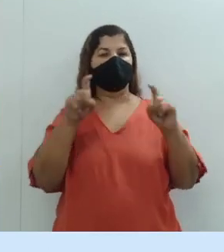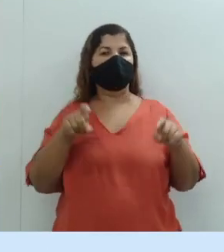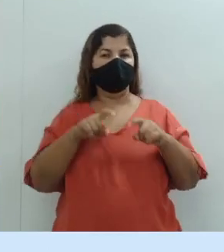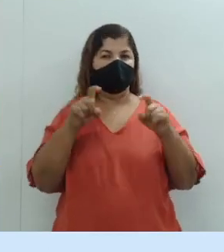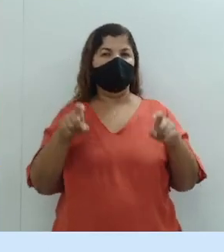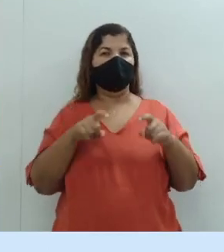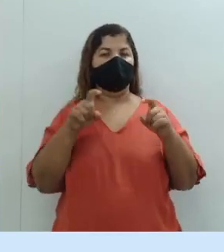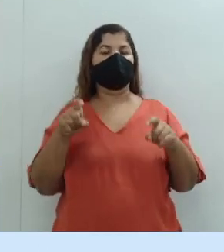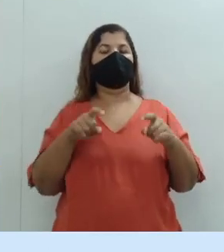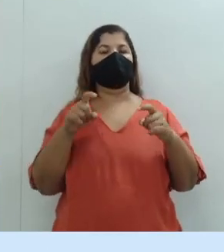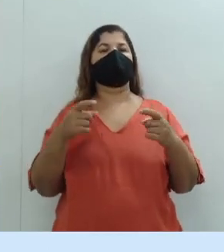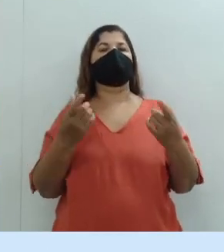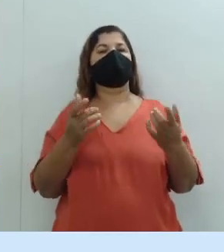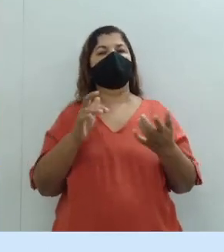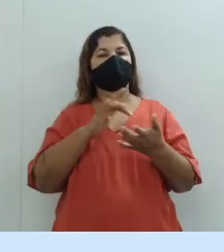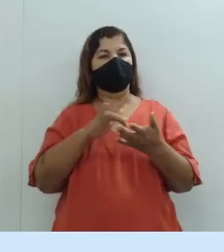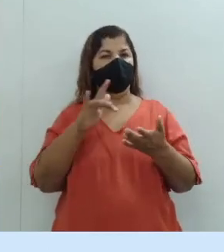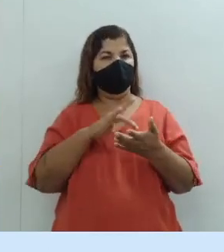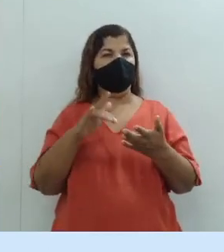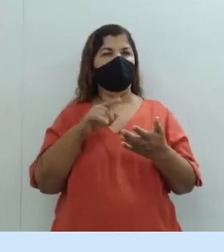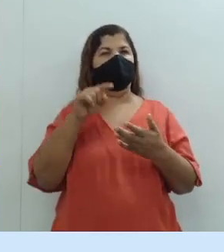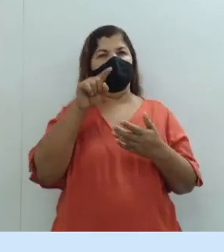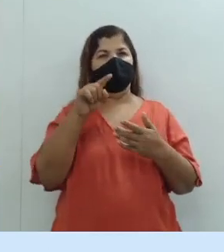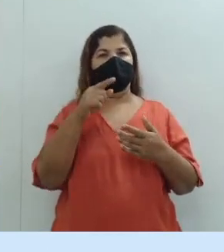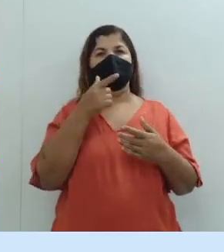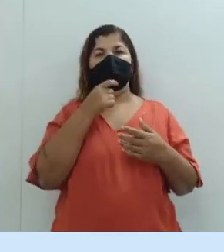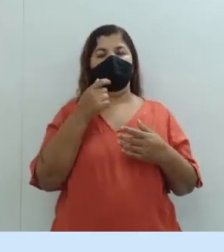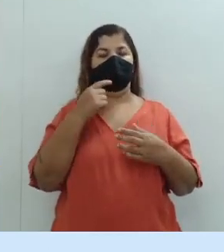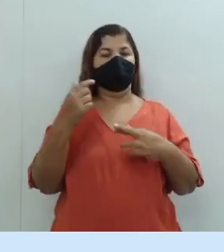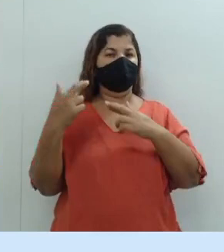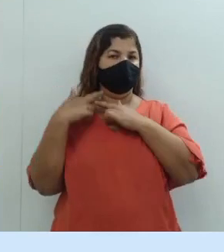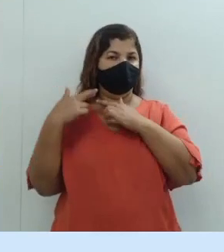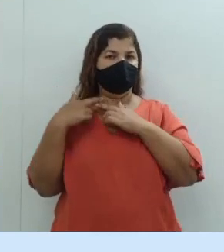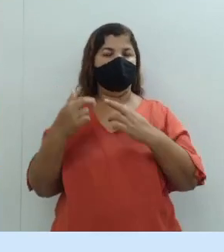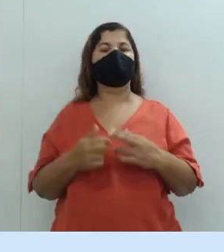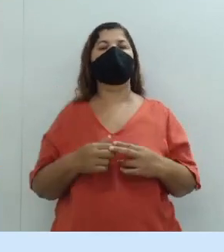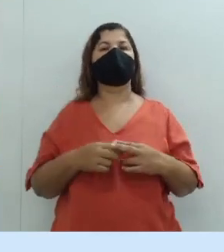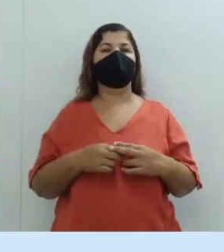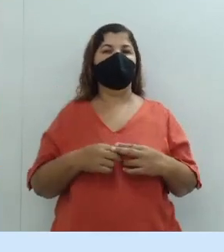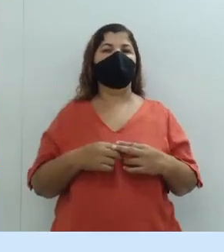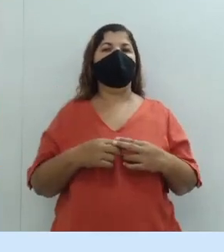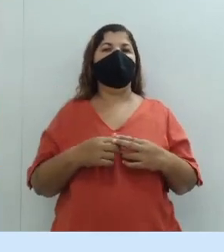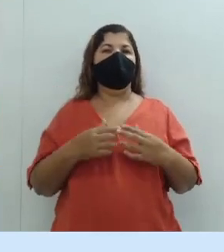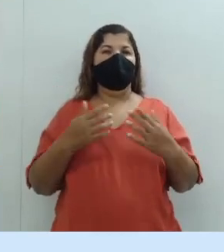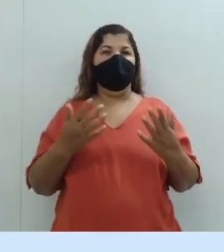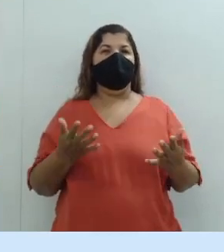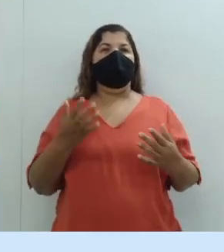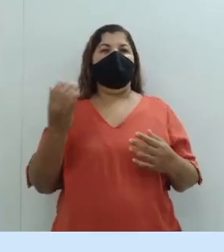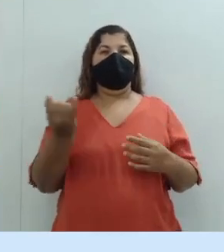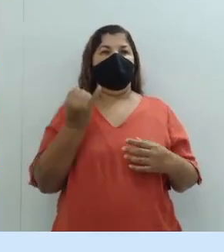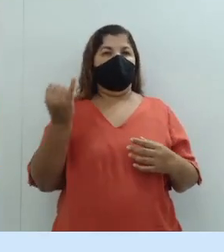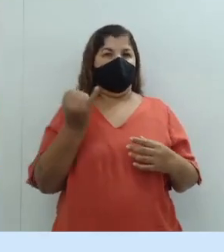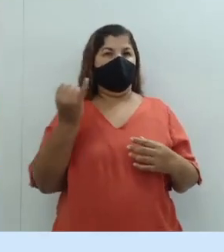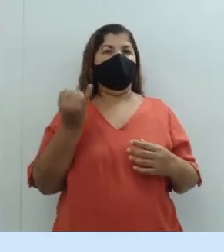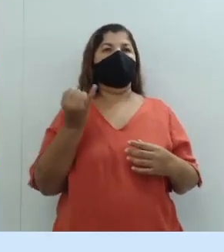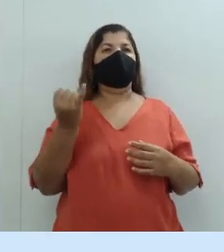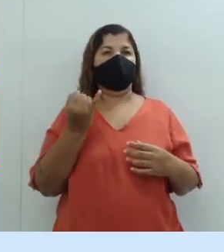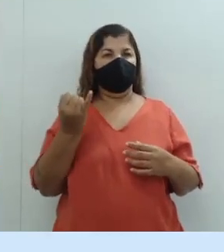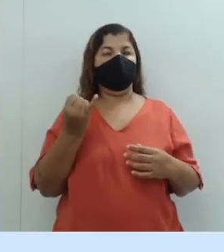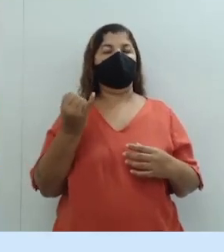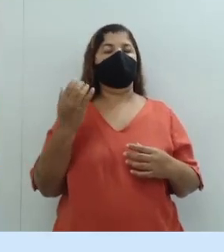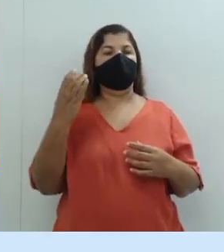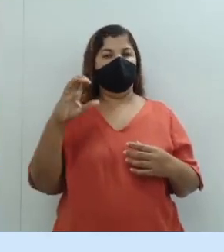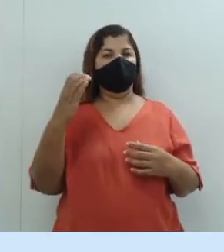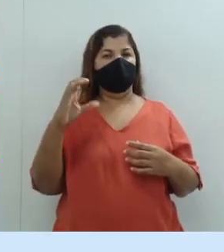a gente pode agradecer esse cara porque a contribuição dele está ali dentro também. Então ele teve uma contribuição importantíssima, foi um grande cientista.